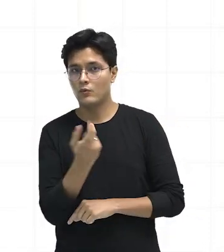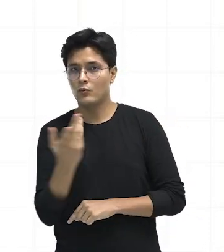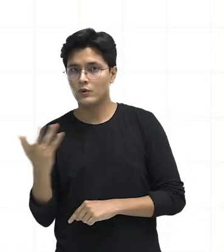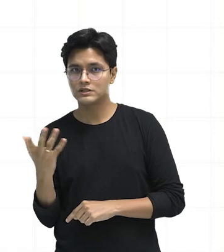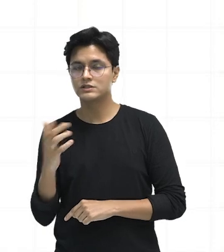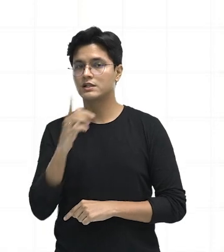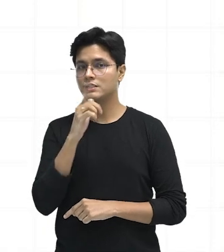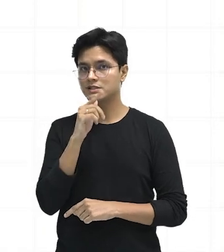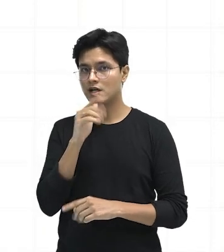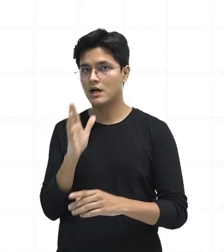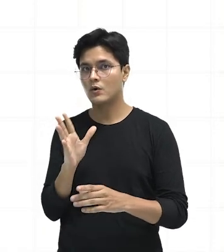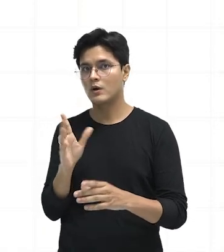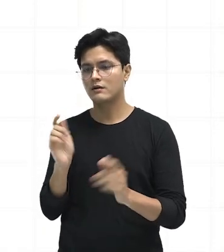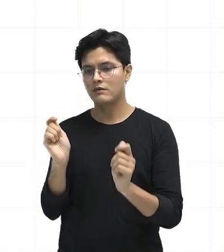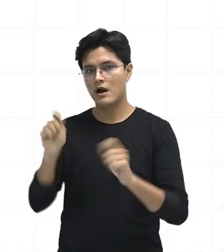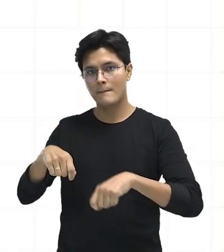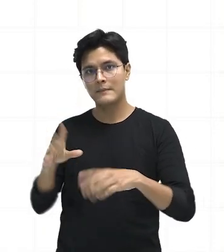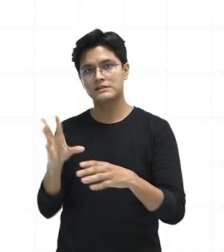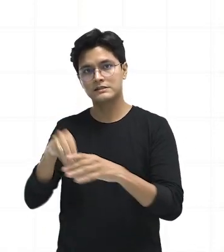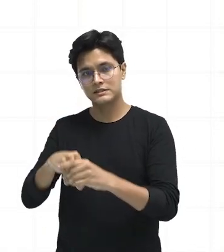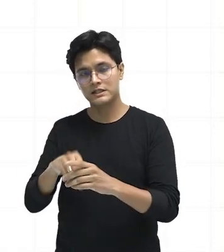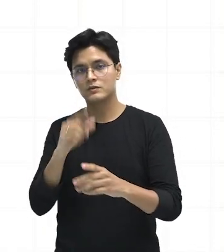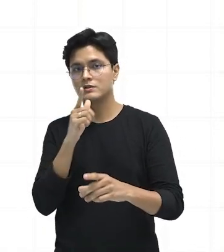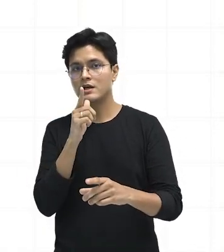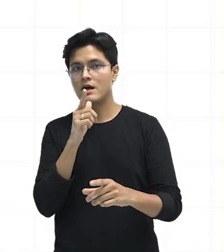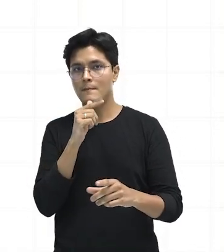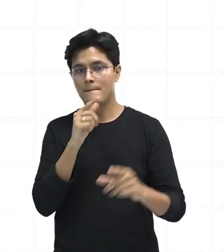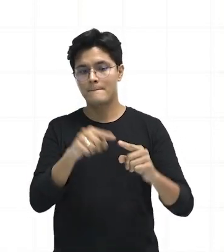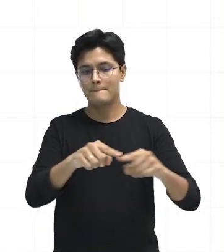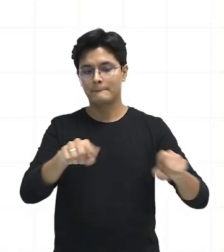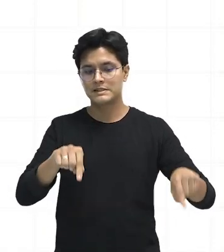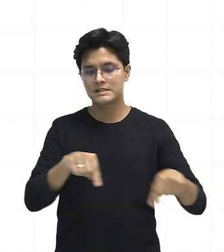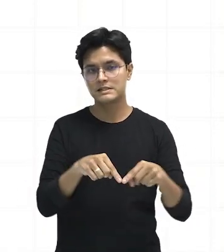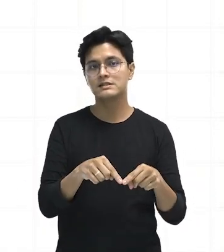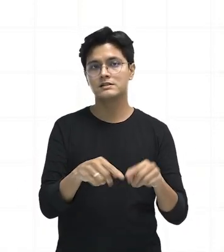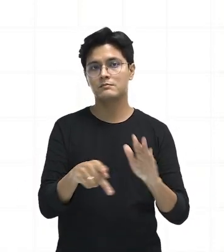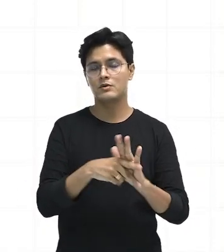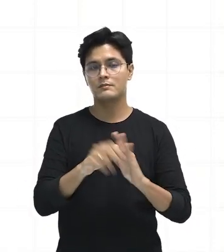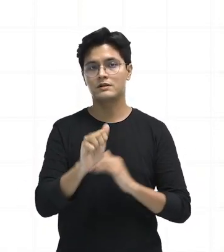na piscina do Antônio, sendo que a piscina do Antônio tem 8